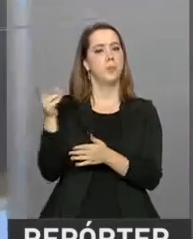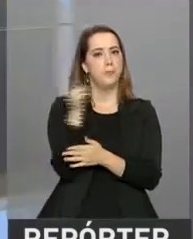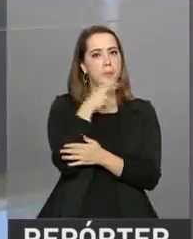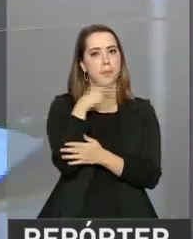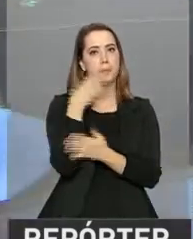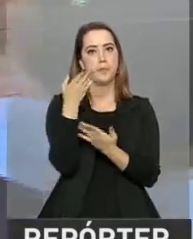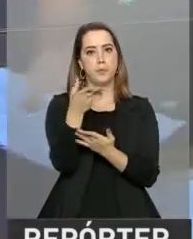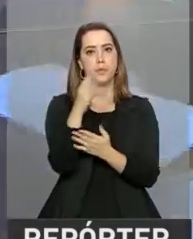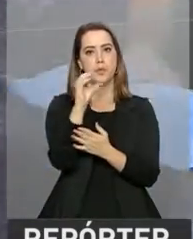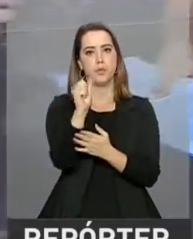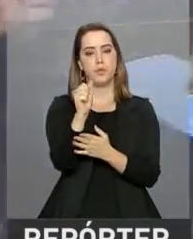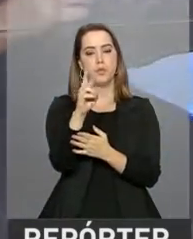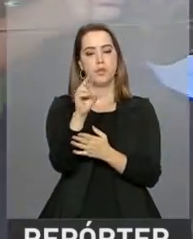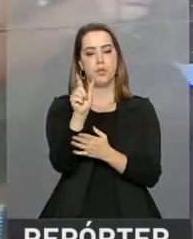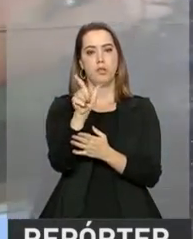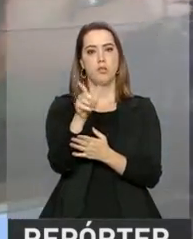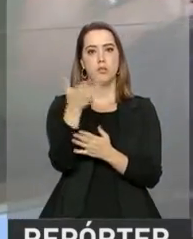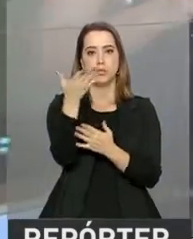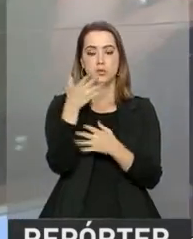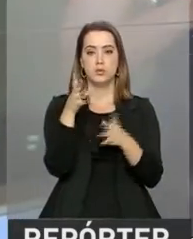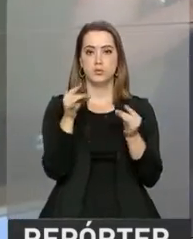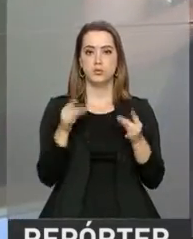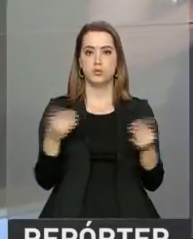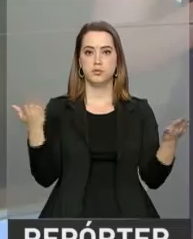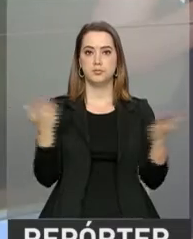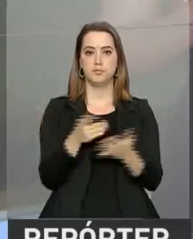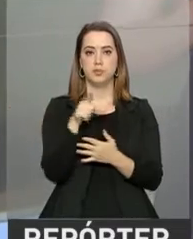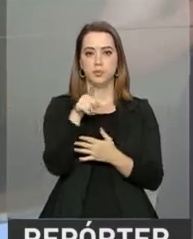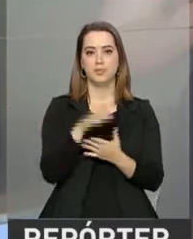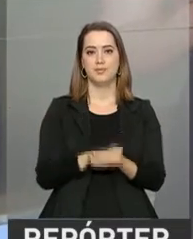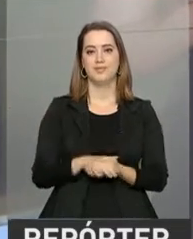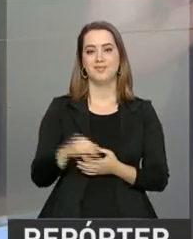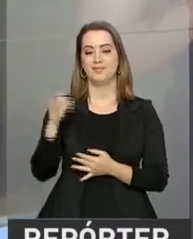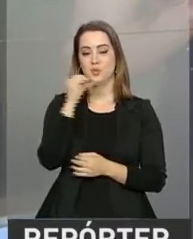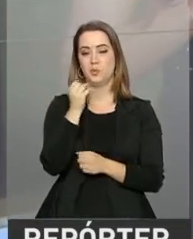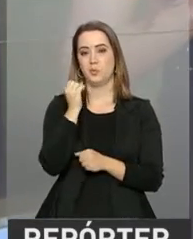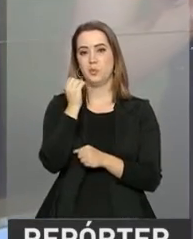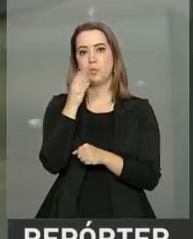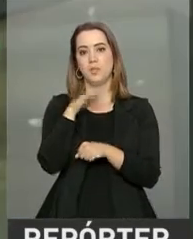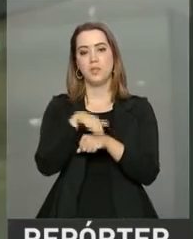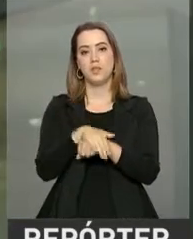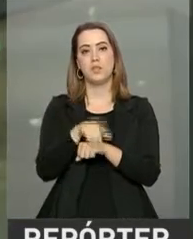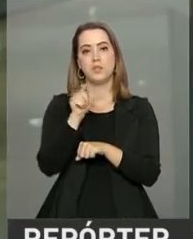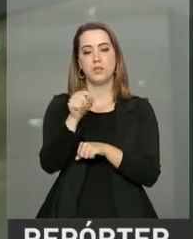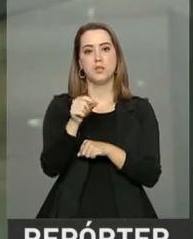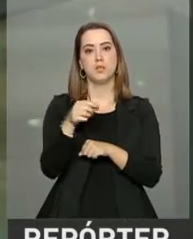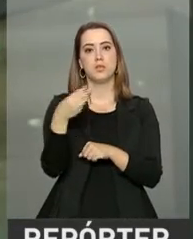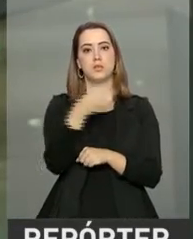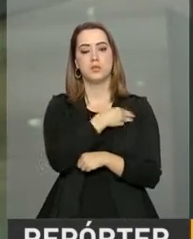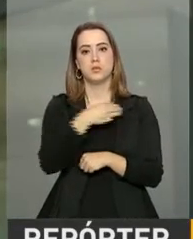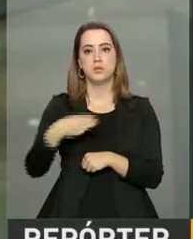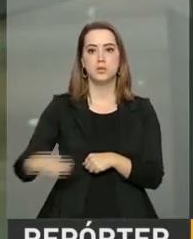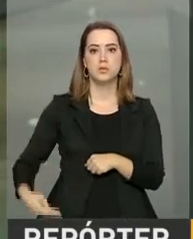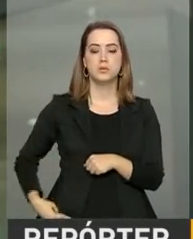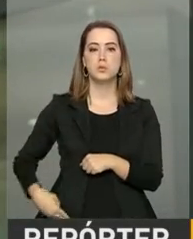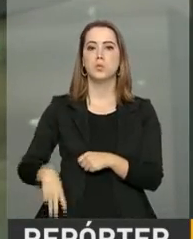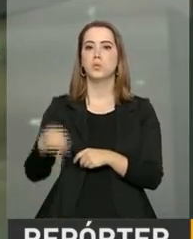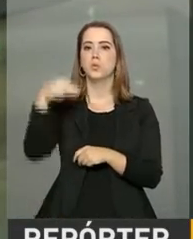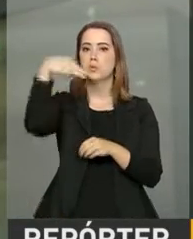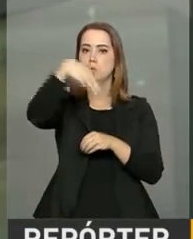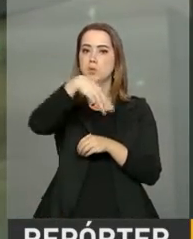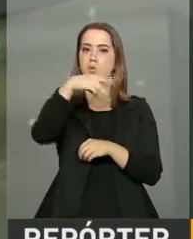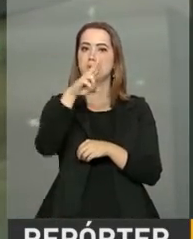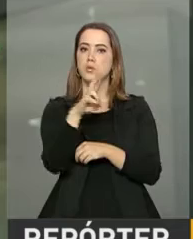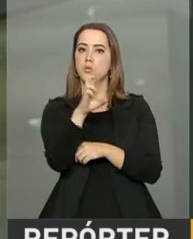que tem os detalhes para a gente. Oi, Carolina, boa noite para você. Olá, boa noite, Renata. Então, o ministro das Relações Exteriores, José